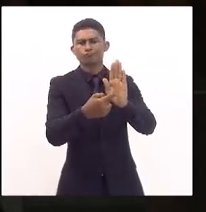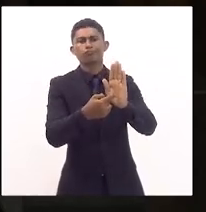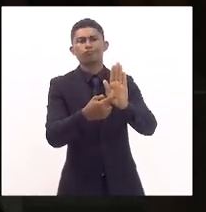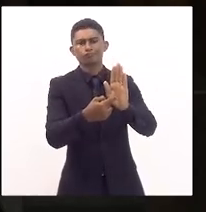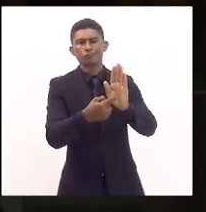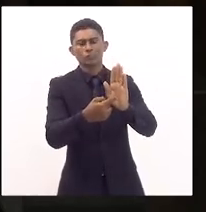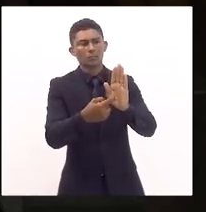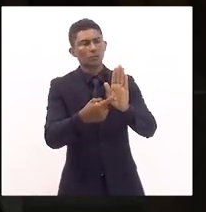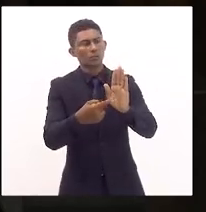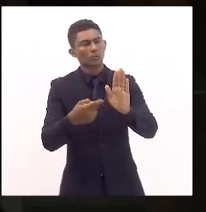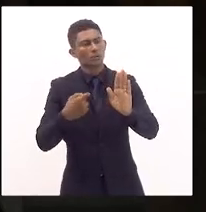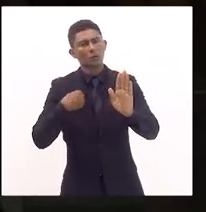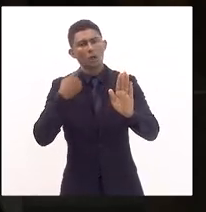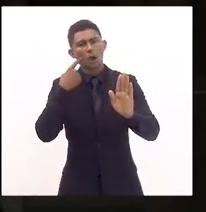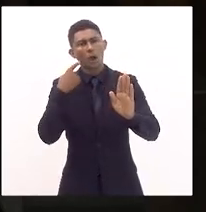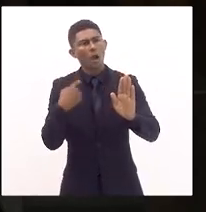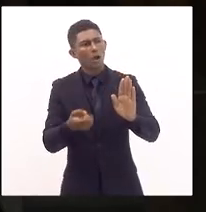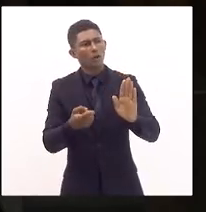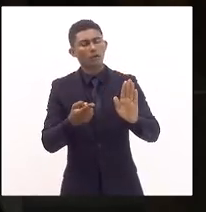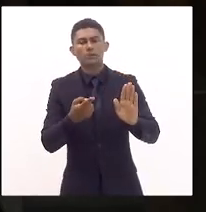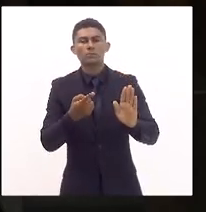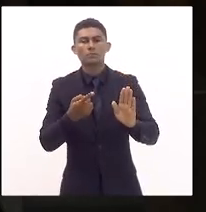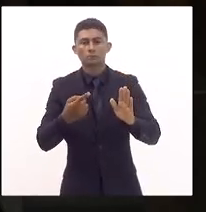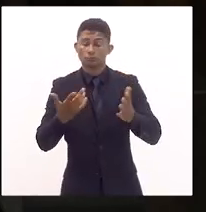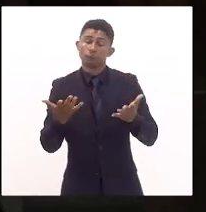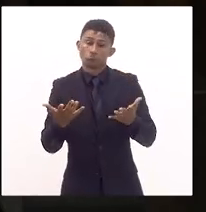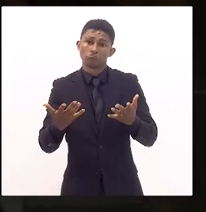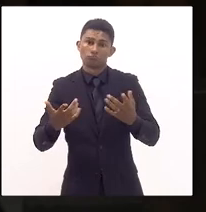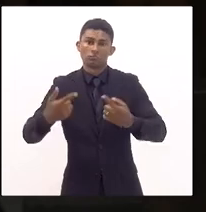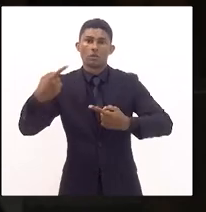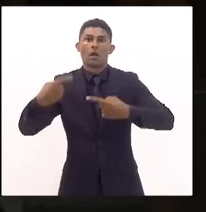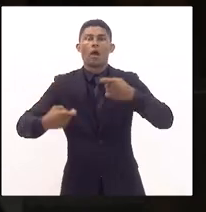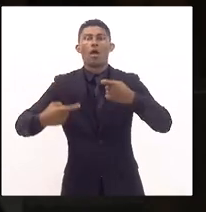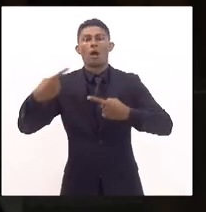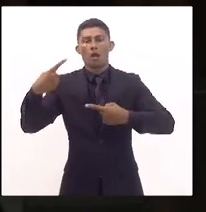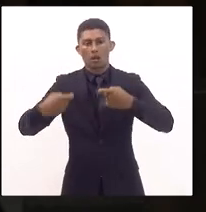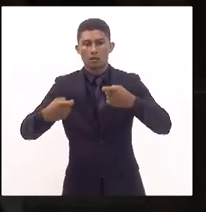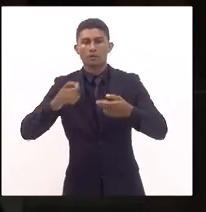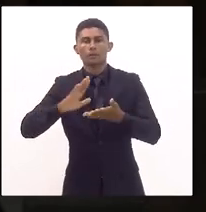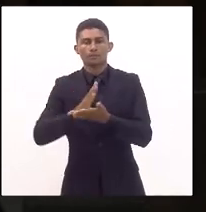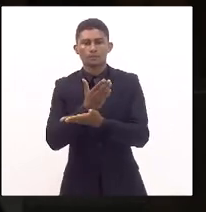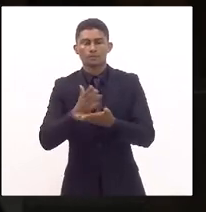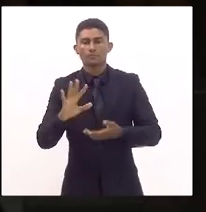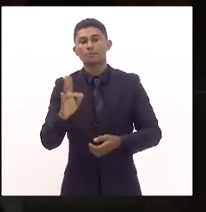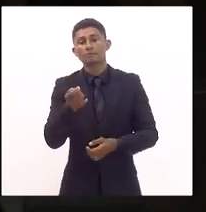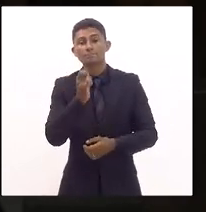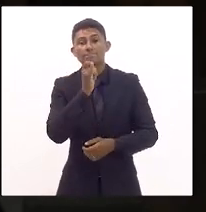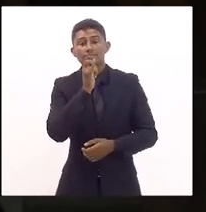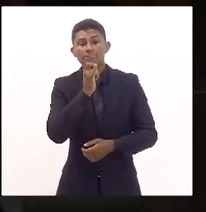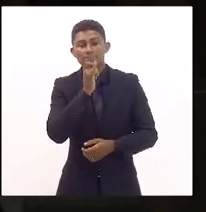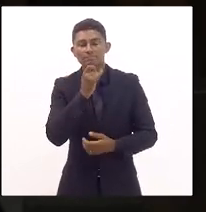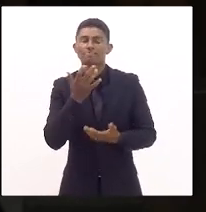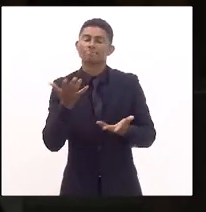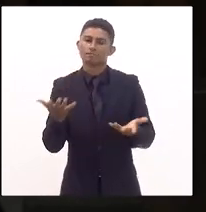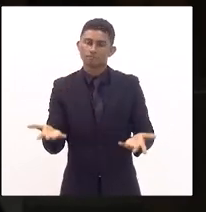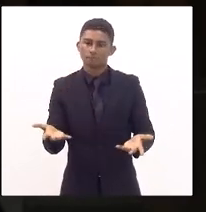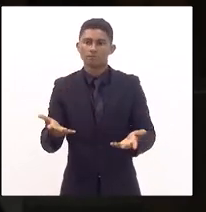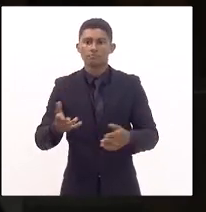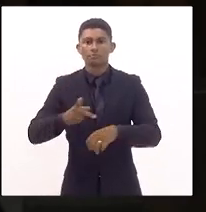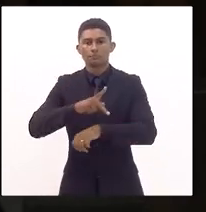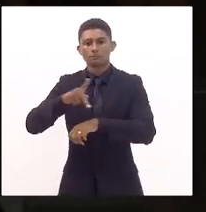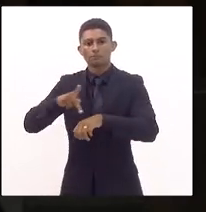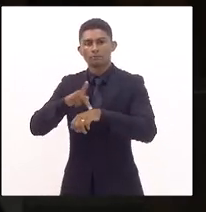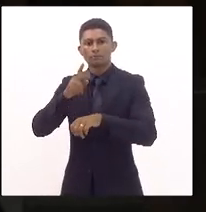tristes de guerras tão absurdas, como, por exemplo, a invasão